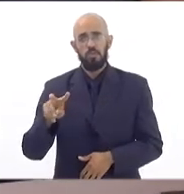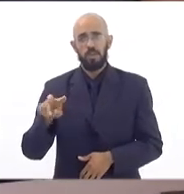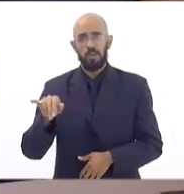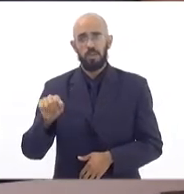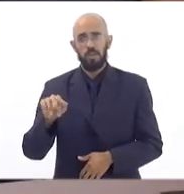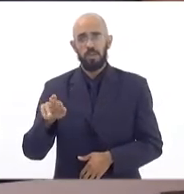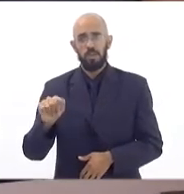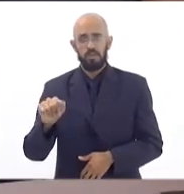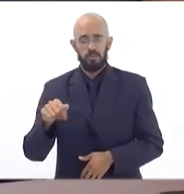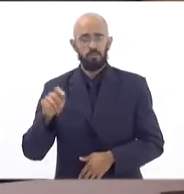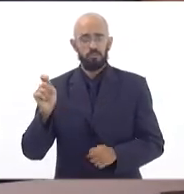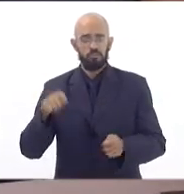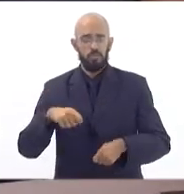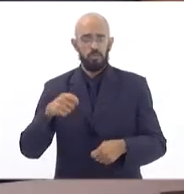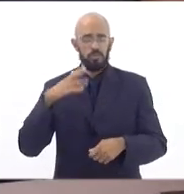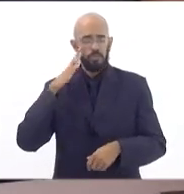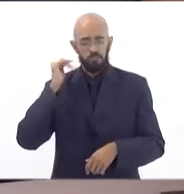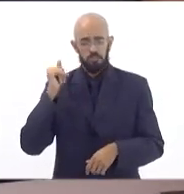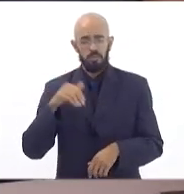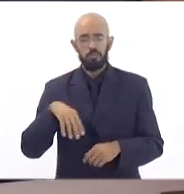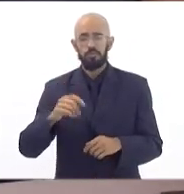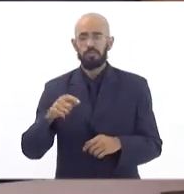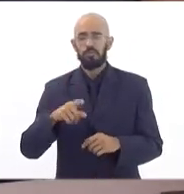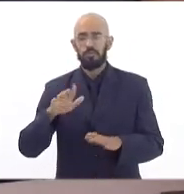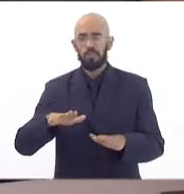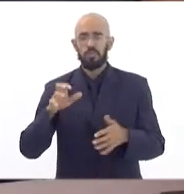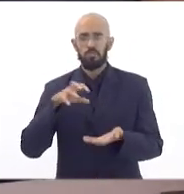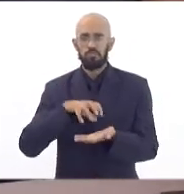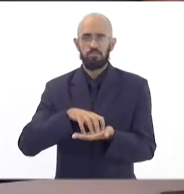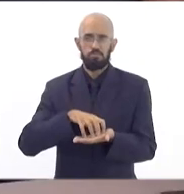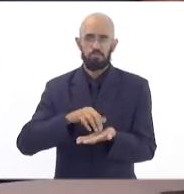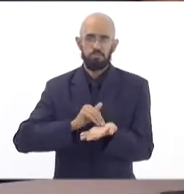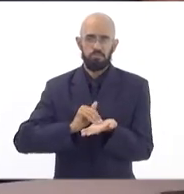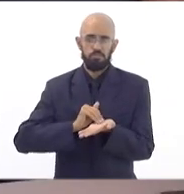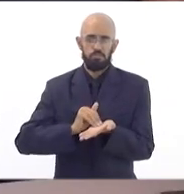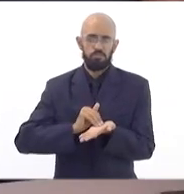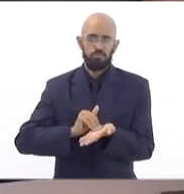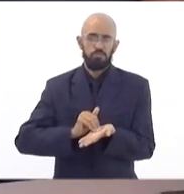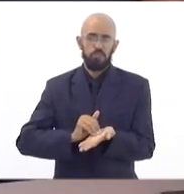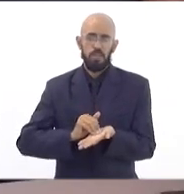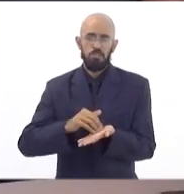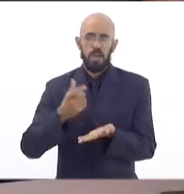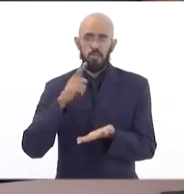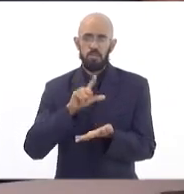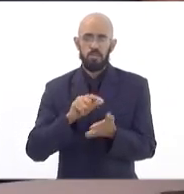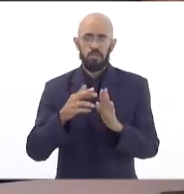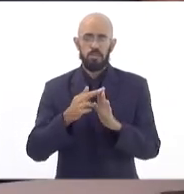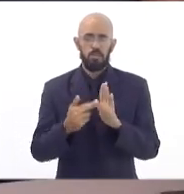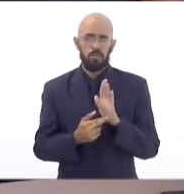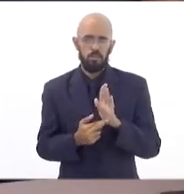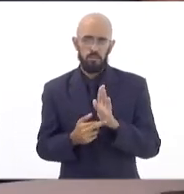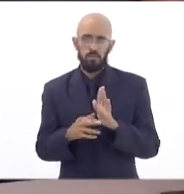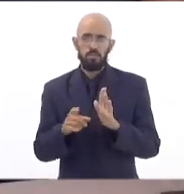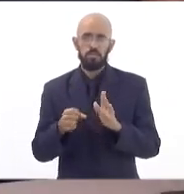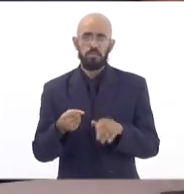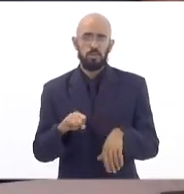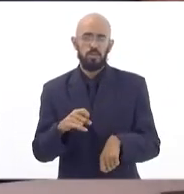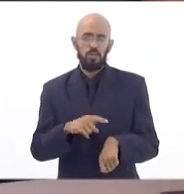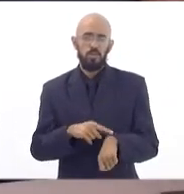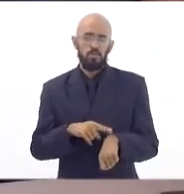E aí é uma questão interna mesmo que se machucar Secretaria de Polícia Civil para adotar esses critérios já estão tem um tempo entre